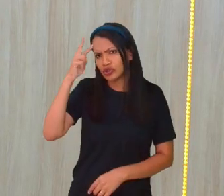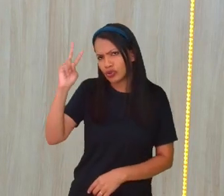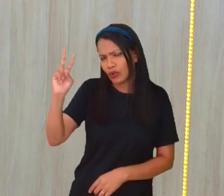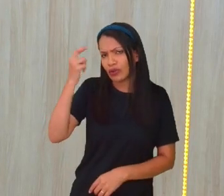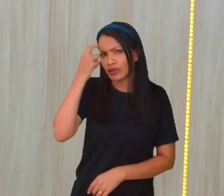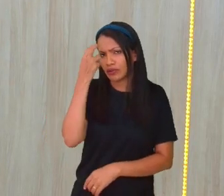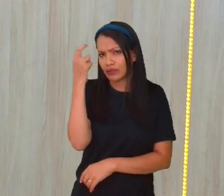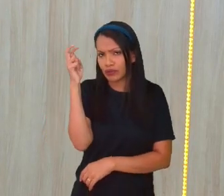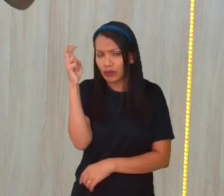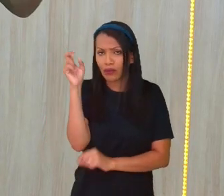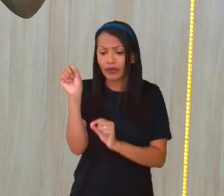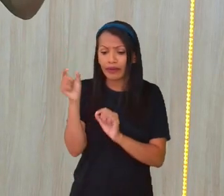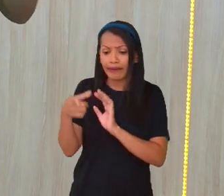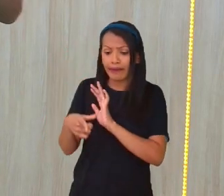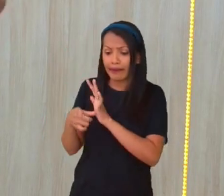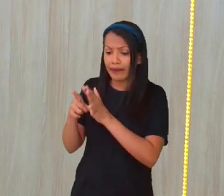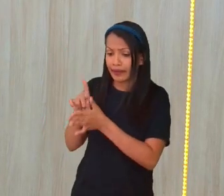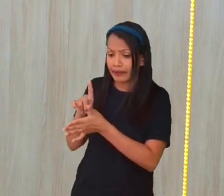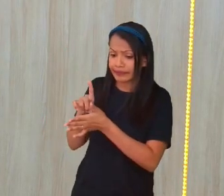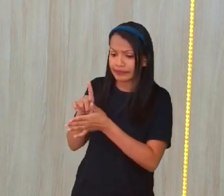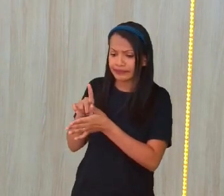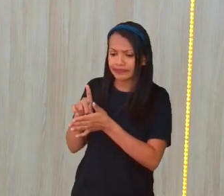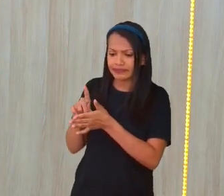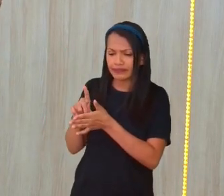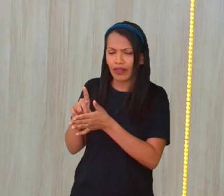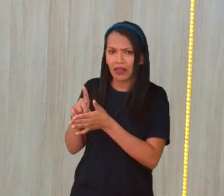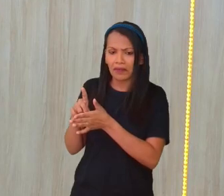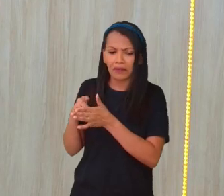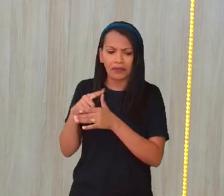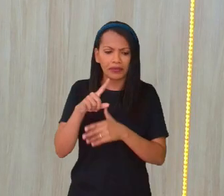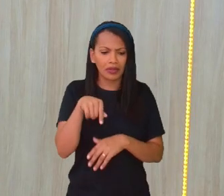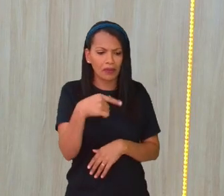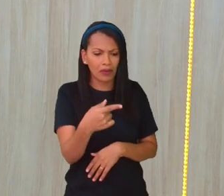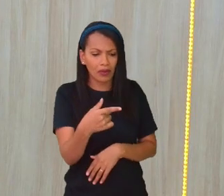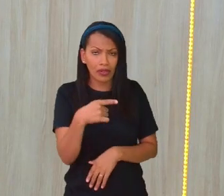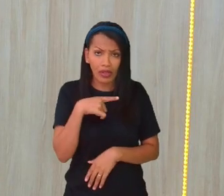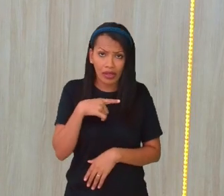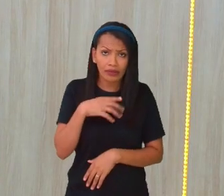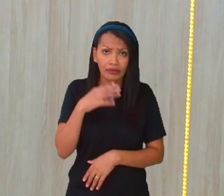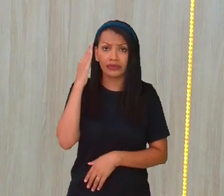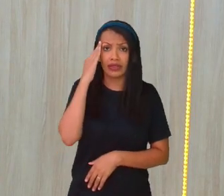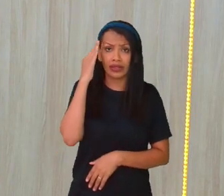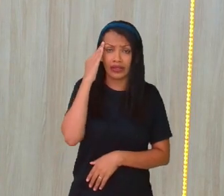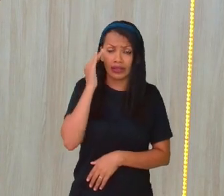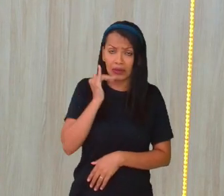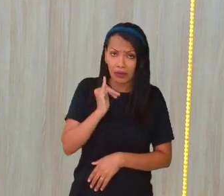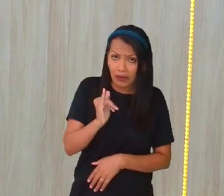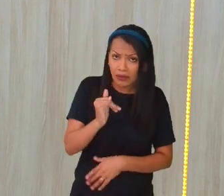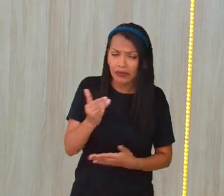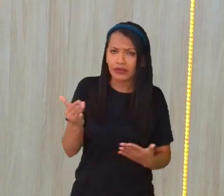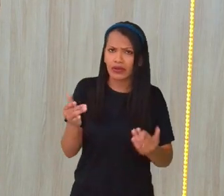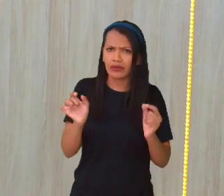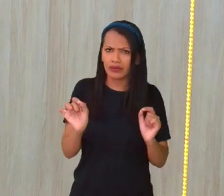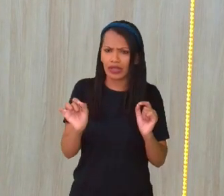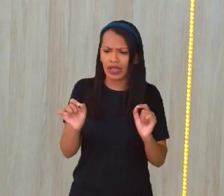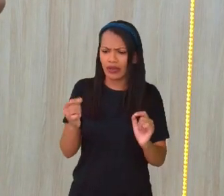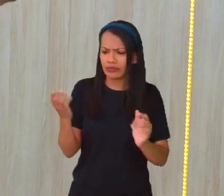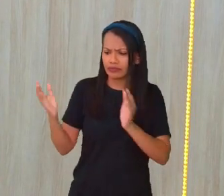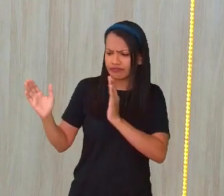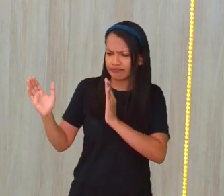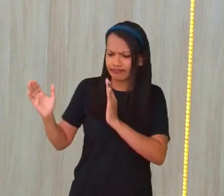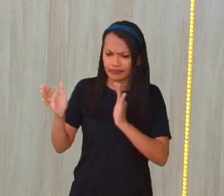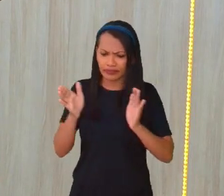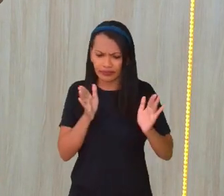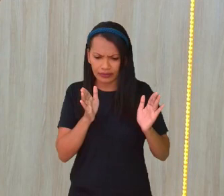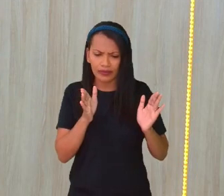nunca antes e nem depois existiu. Você entendeu o que eu quis dizer? Então foram momentos distintos. E